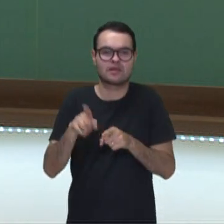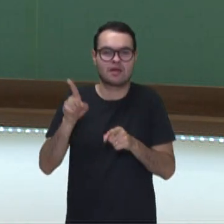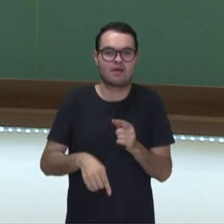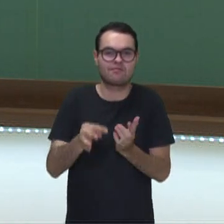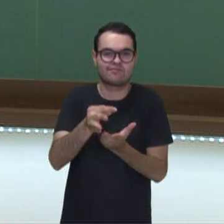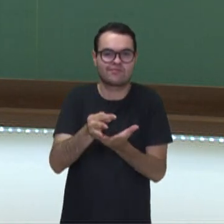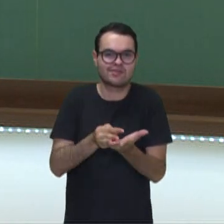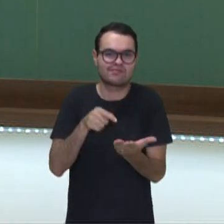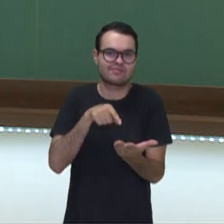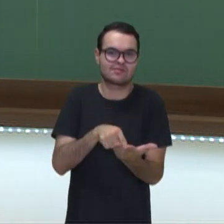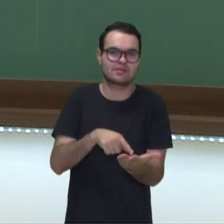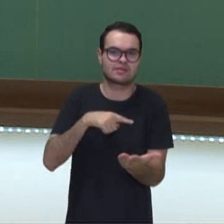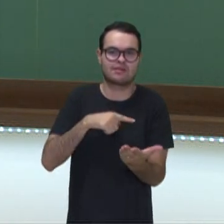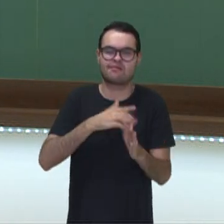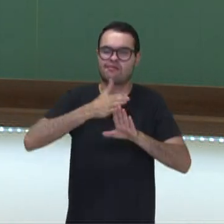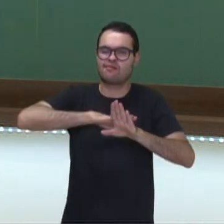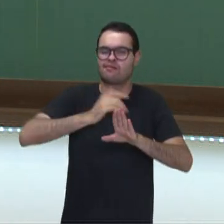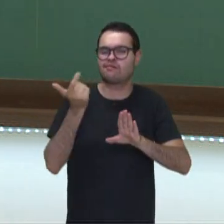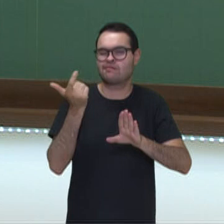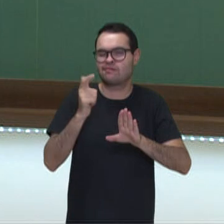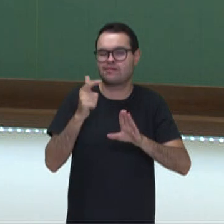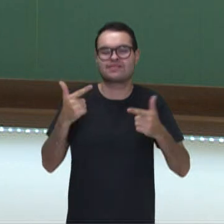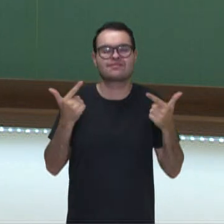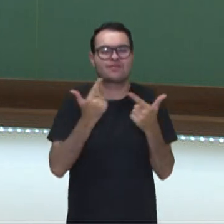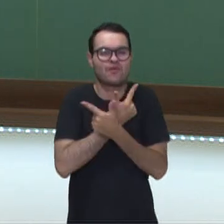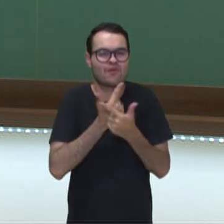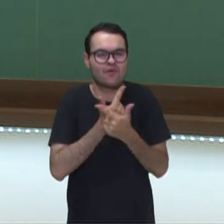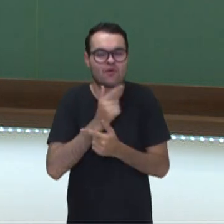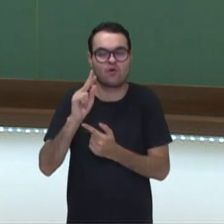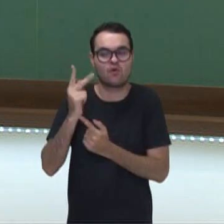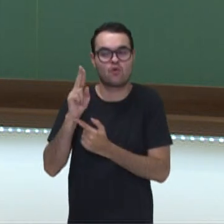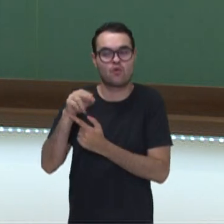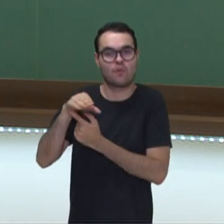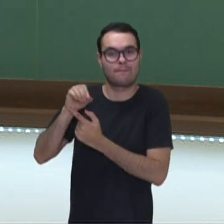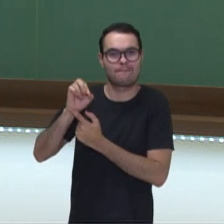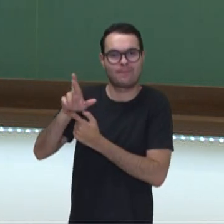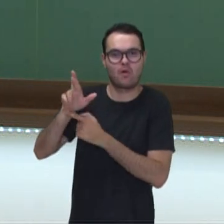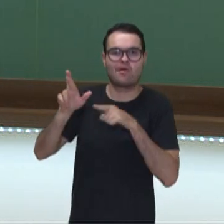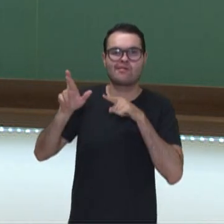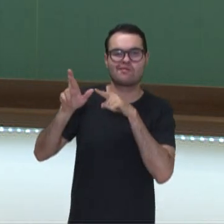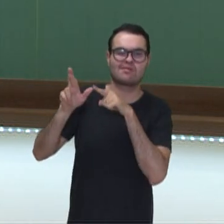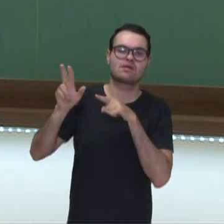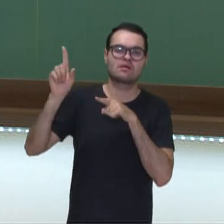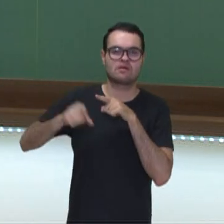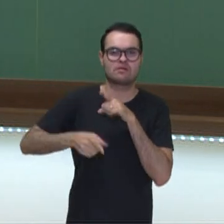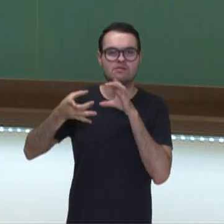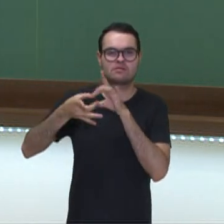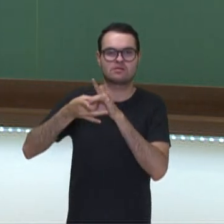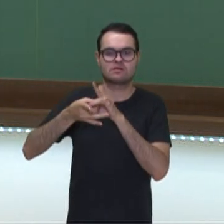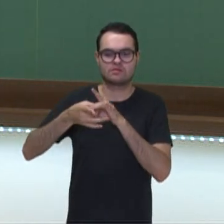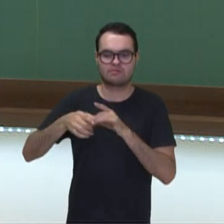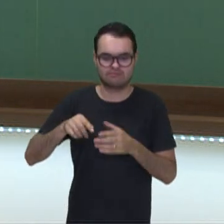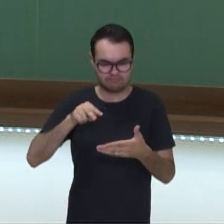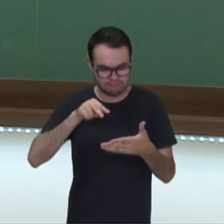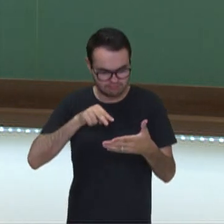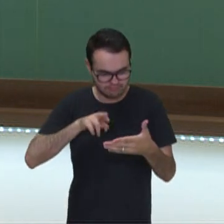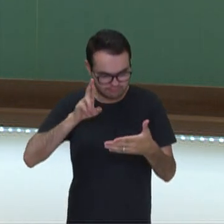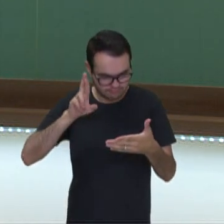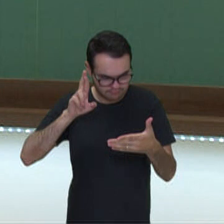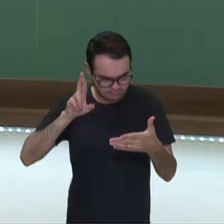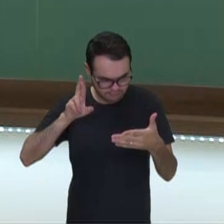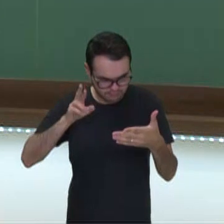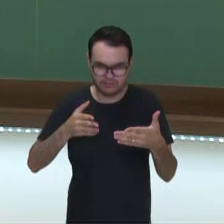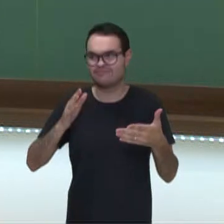texto carregado de ironia e humor. O humor caracterizado aí como a quebra de expectativas, né?